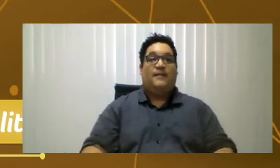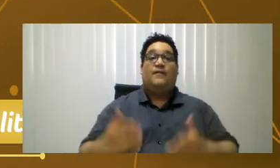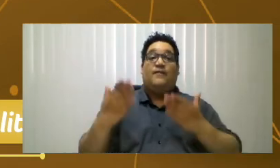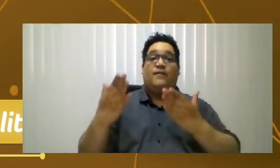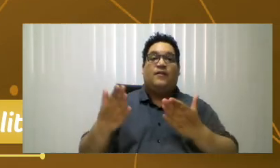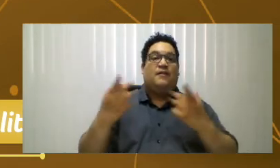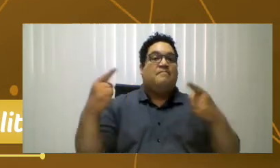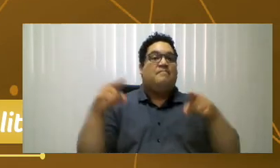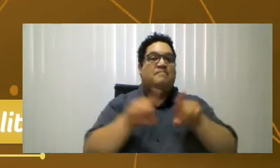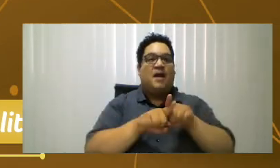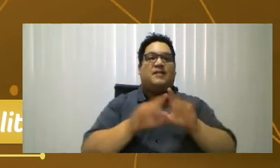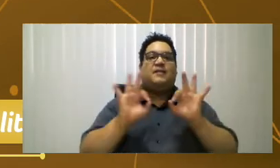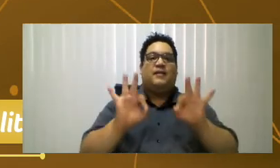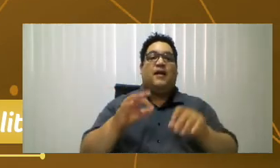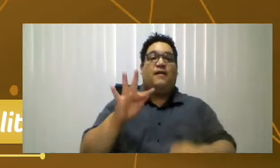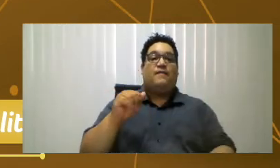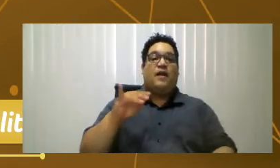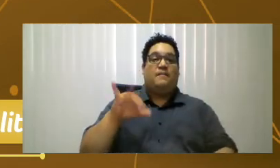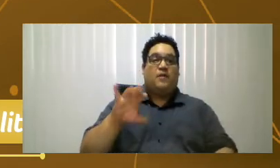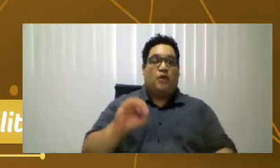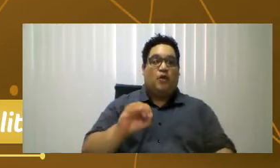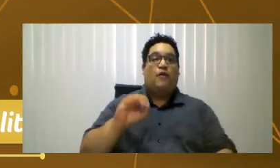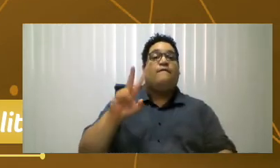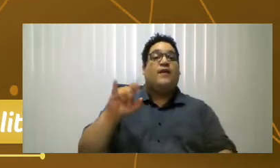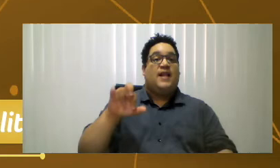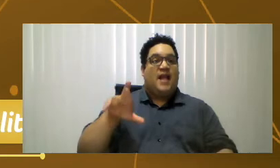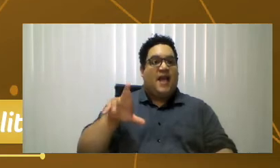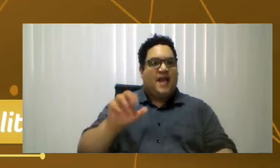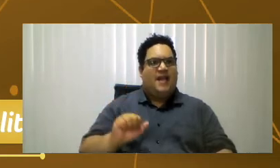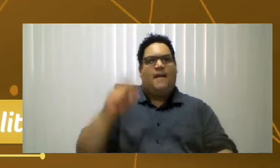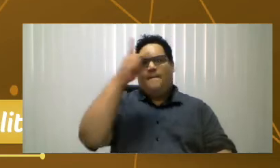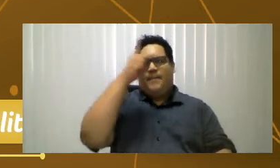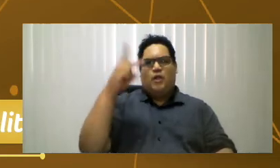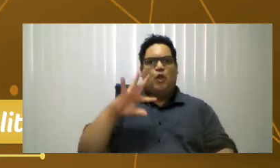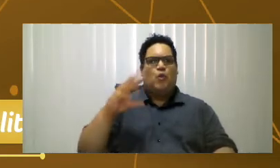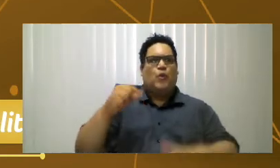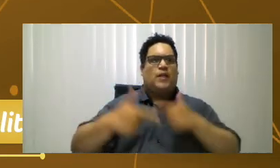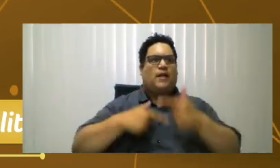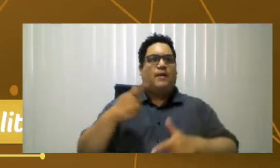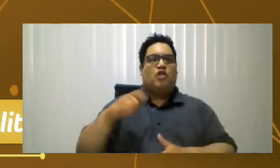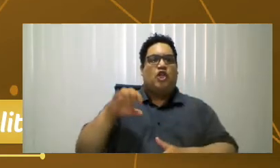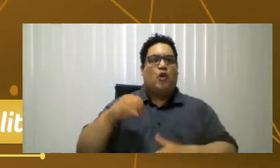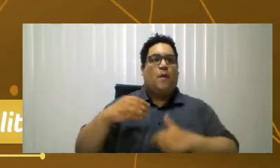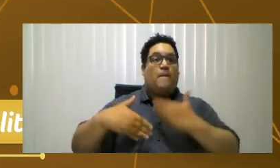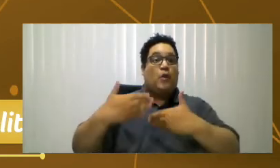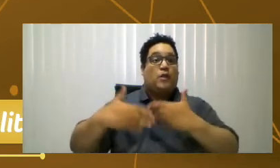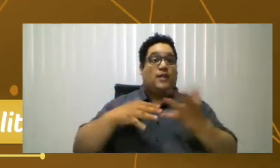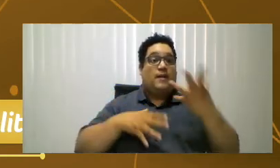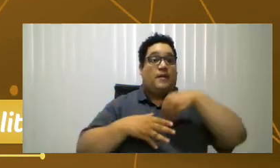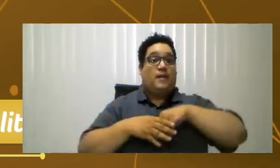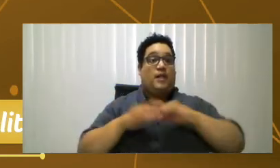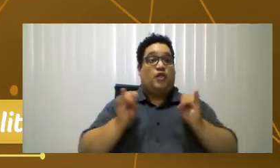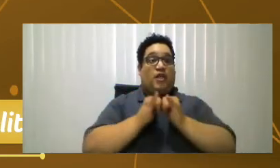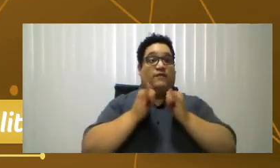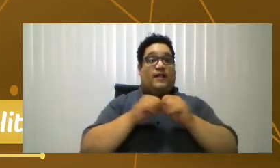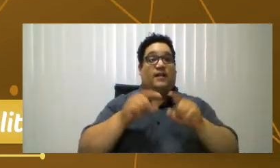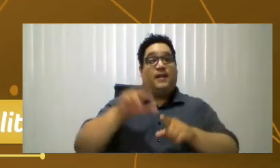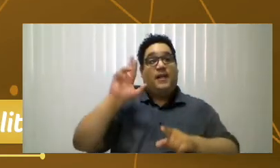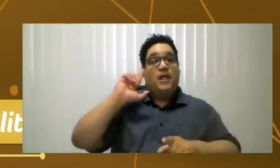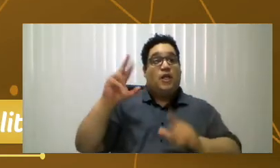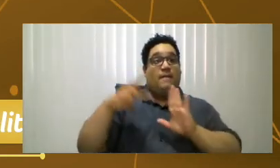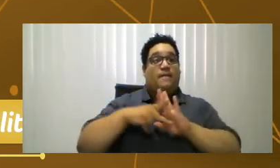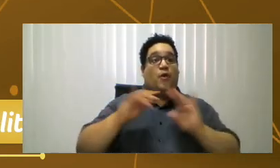nessa empreitada, Fábio, Valéria Carrasai, né, todo o pessoal de geoprocessamento da Chess, né, a diretoria da Chess